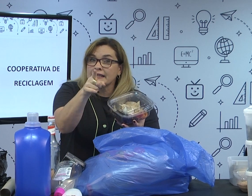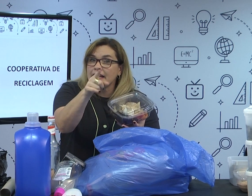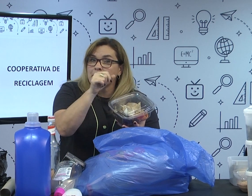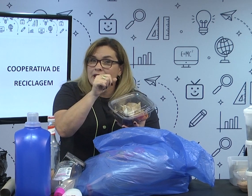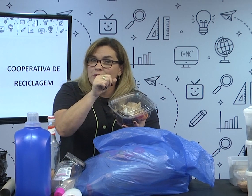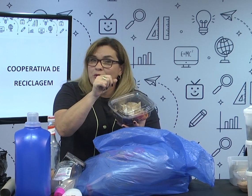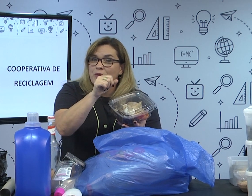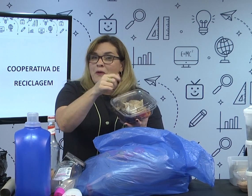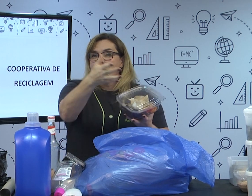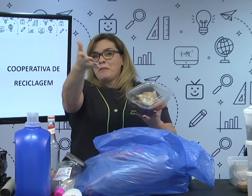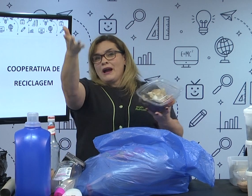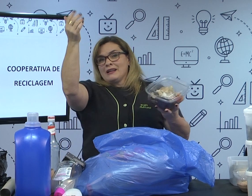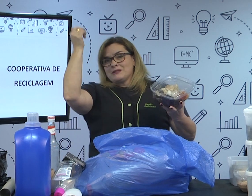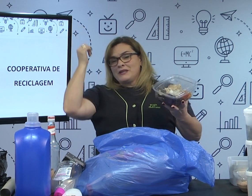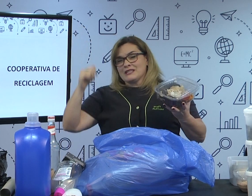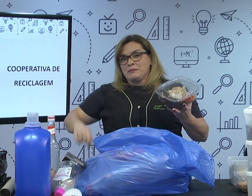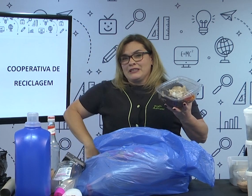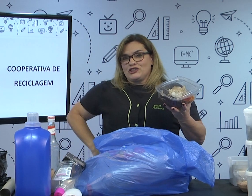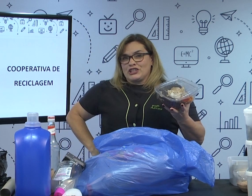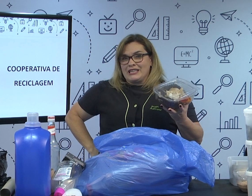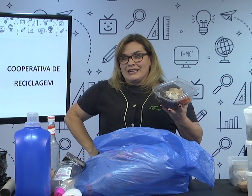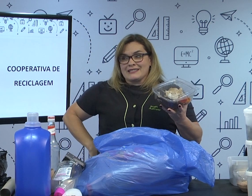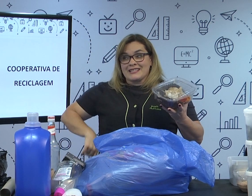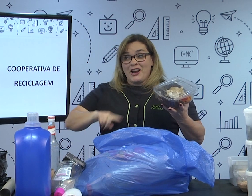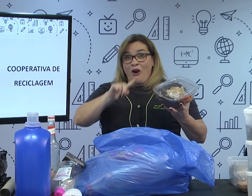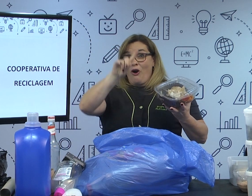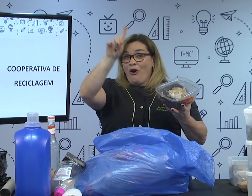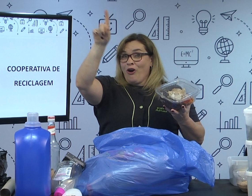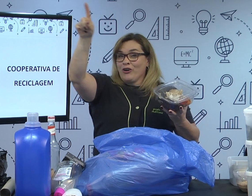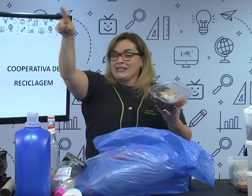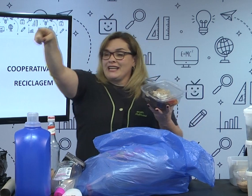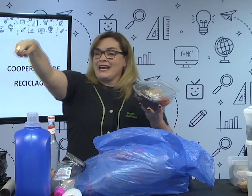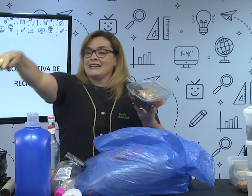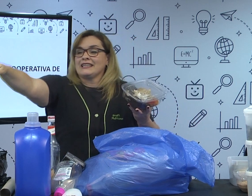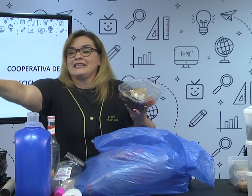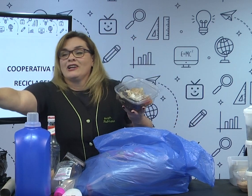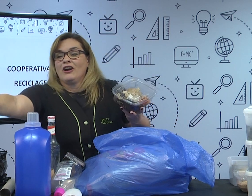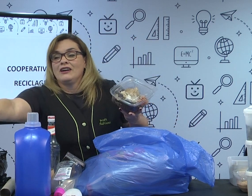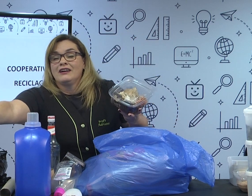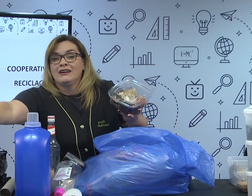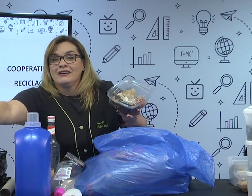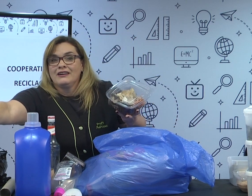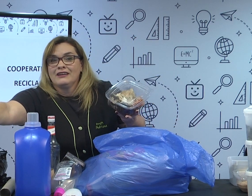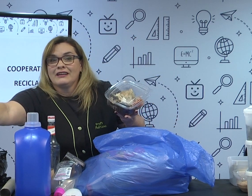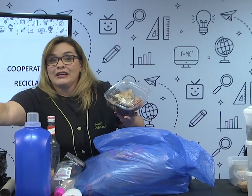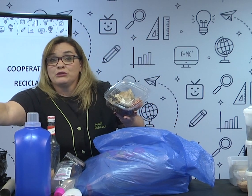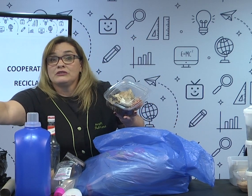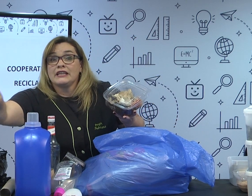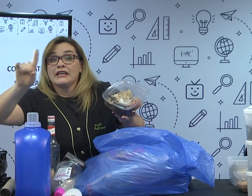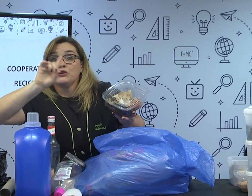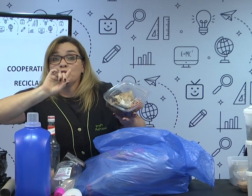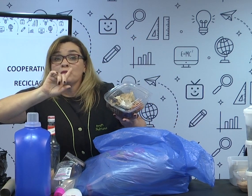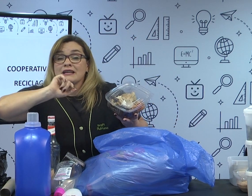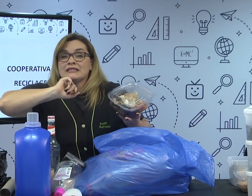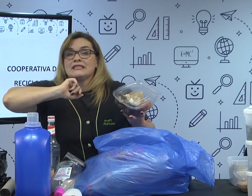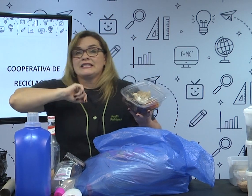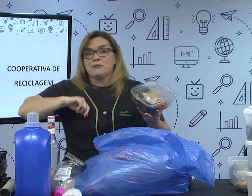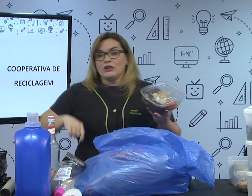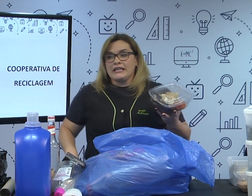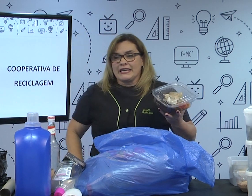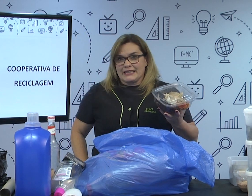maravilhoso para quem mesmo? Para as minhas plantinhas. Olhe ela aqui, ó. Ah, eu tenho